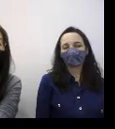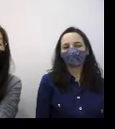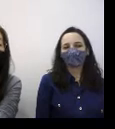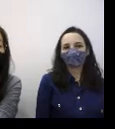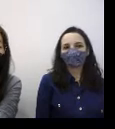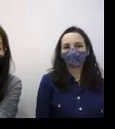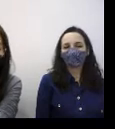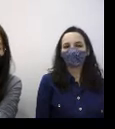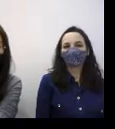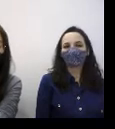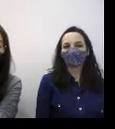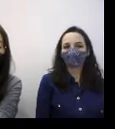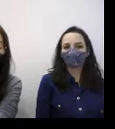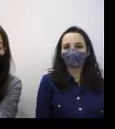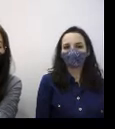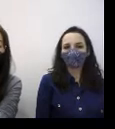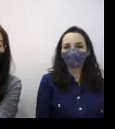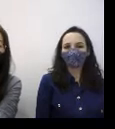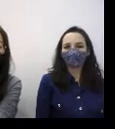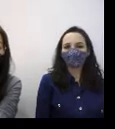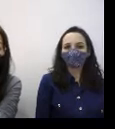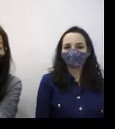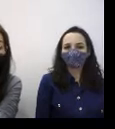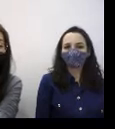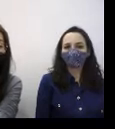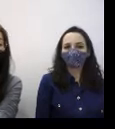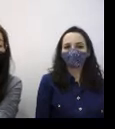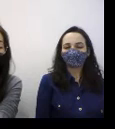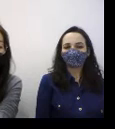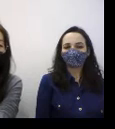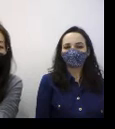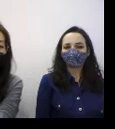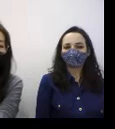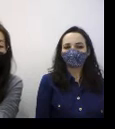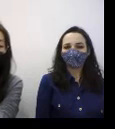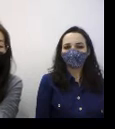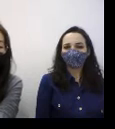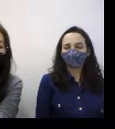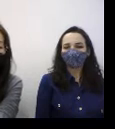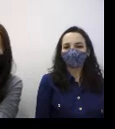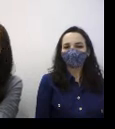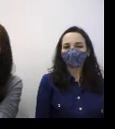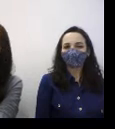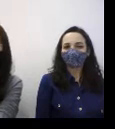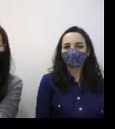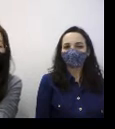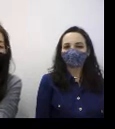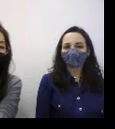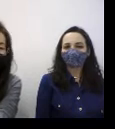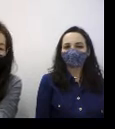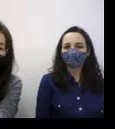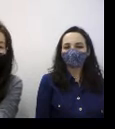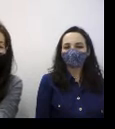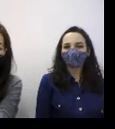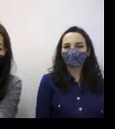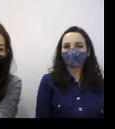gente quer manter as mesmas rotinas, os mesmos costumes, mas a gente espera que os resultados sejam outros, né? E, na verdade, a